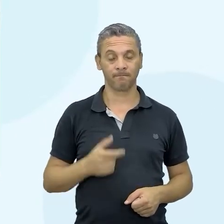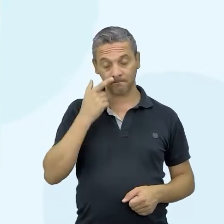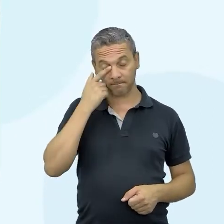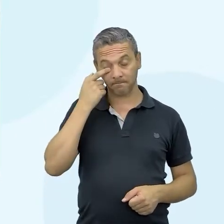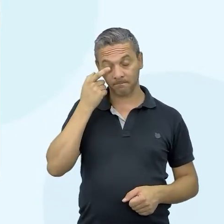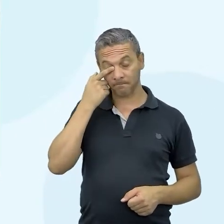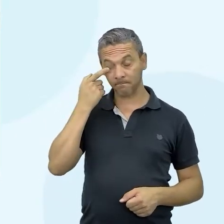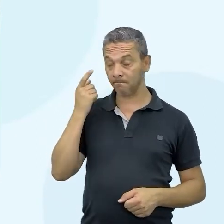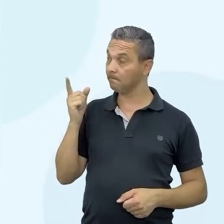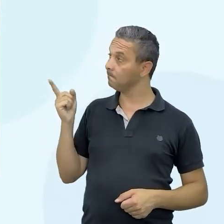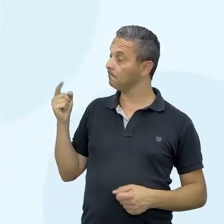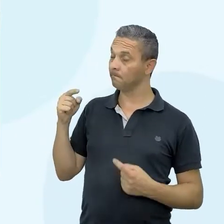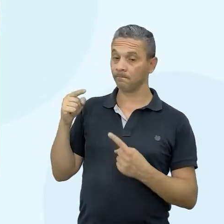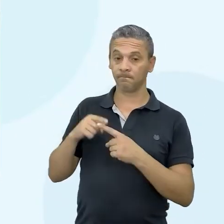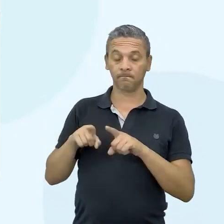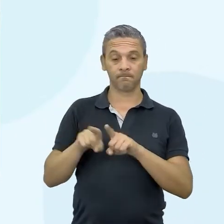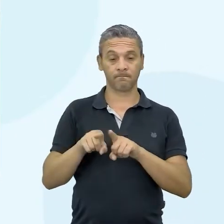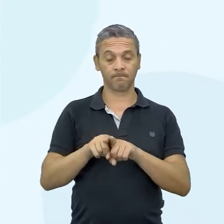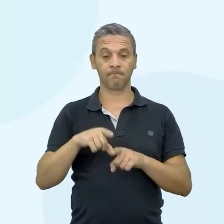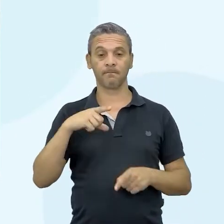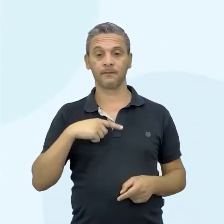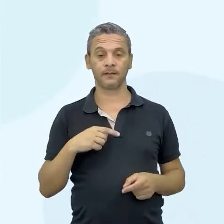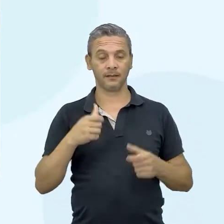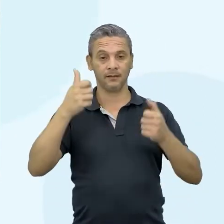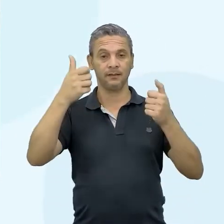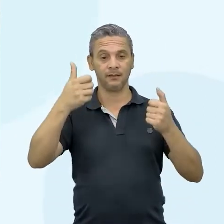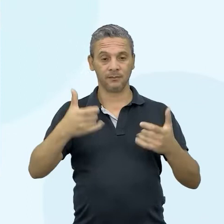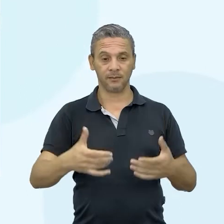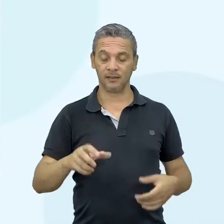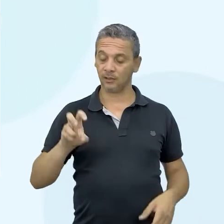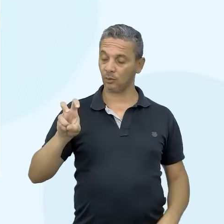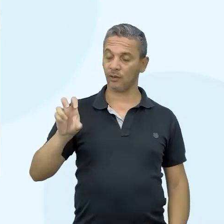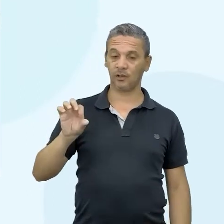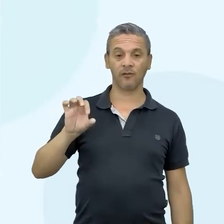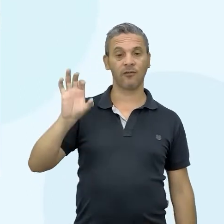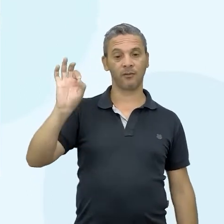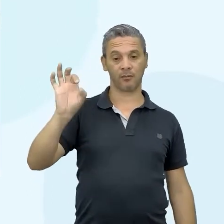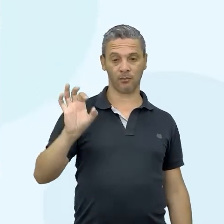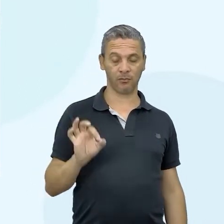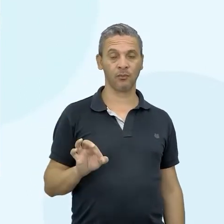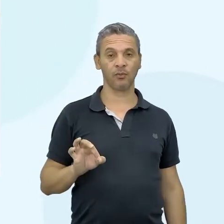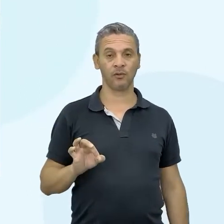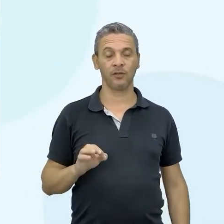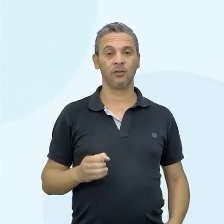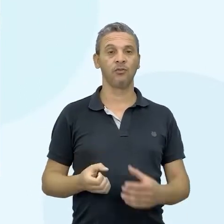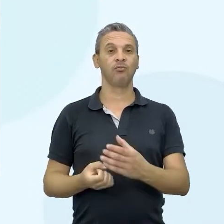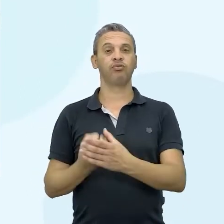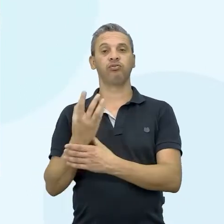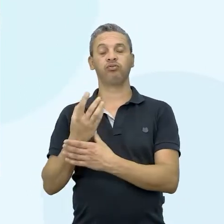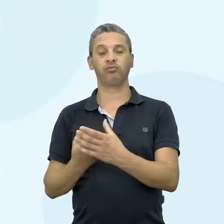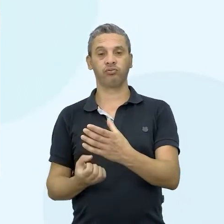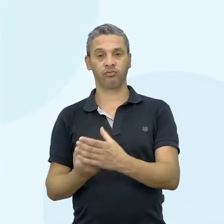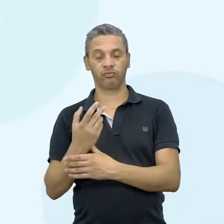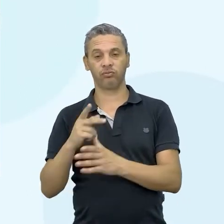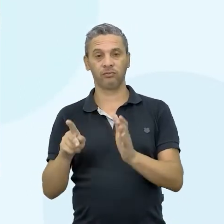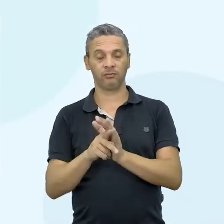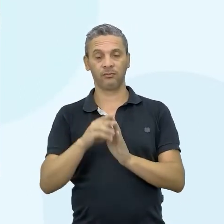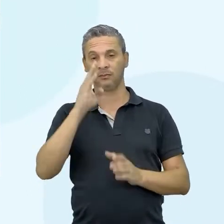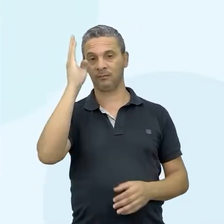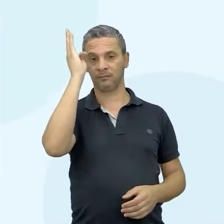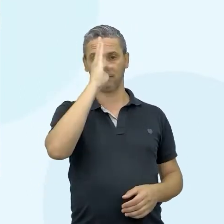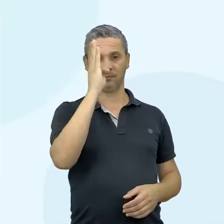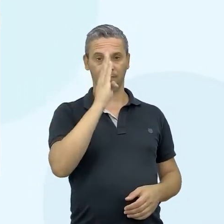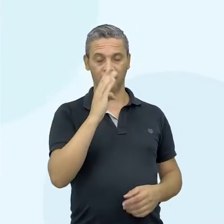aqui nesse cantinho, está escrito aqui, são 59% da produção brasileira, que